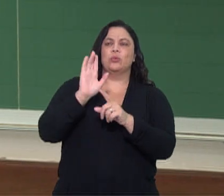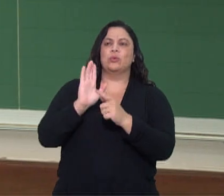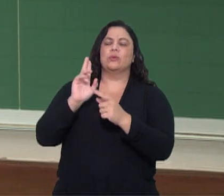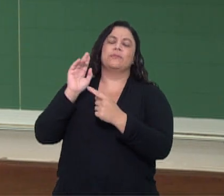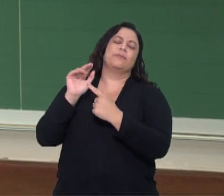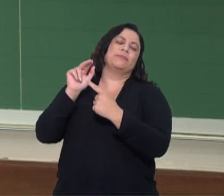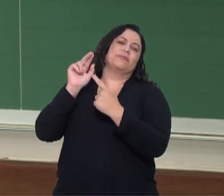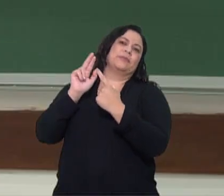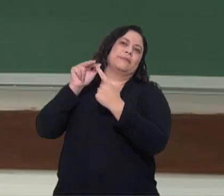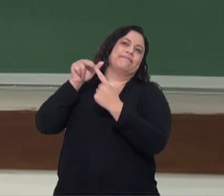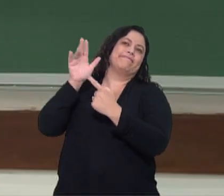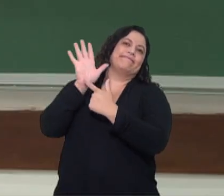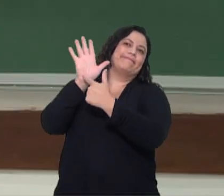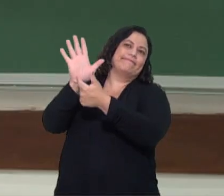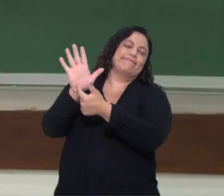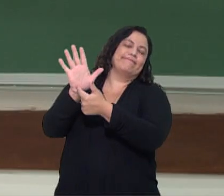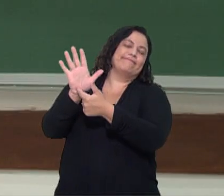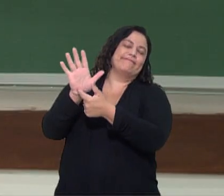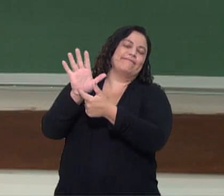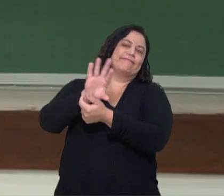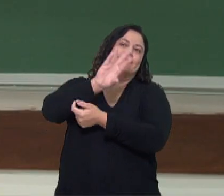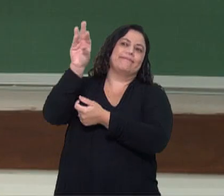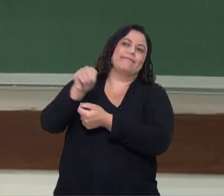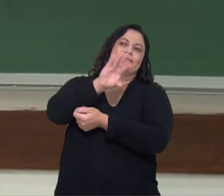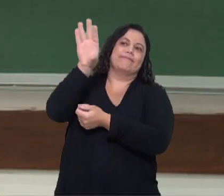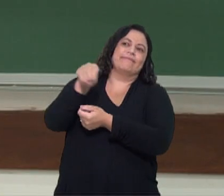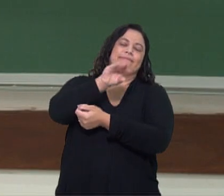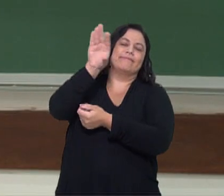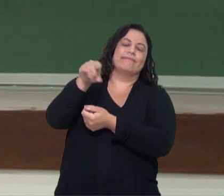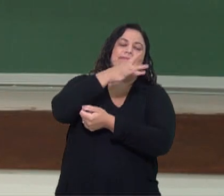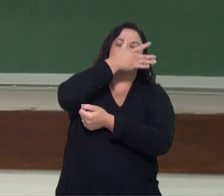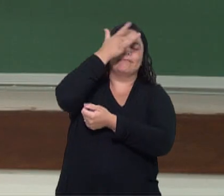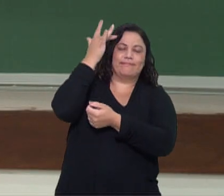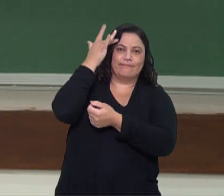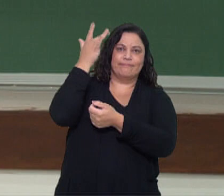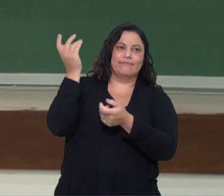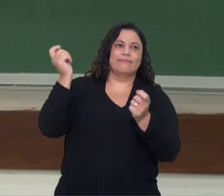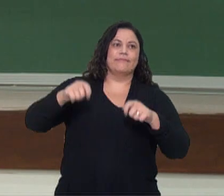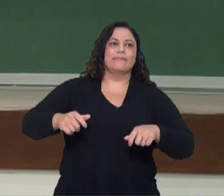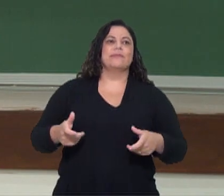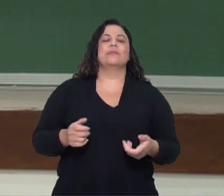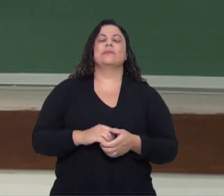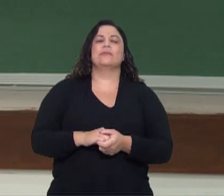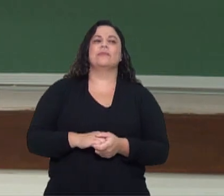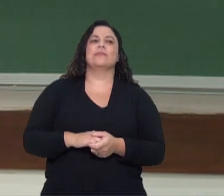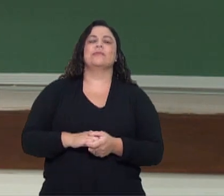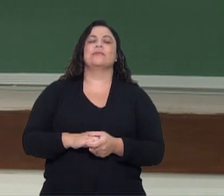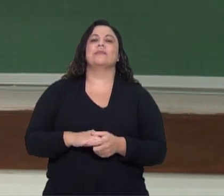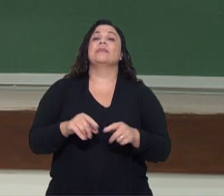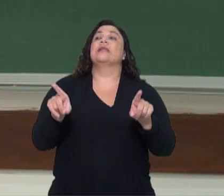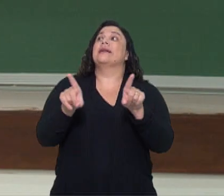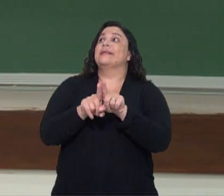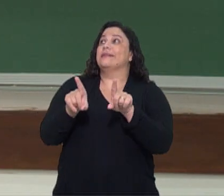uma pessoa. Então, aqui no texto tem várias partes assim. Mas além das aspas,